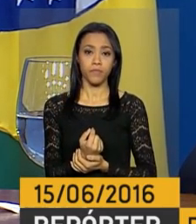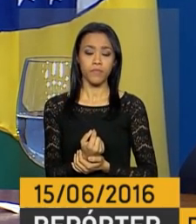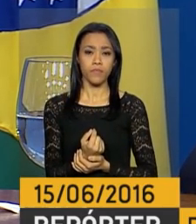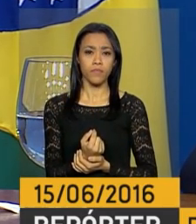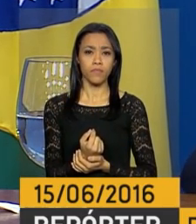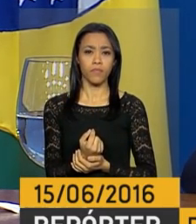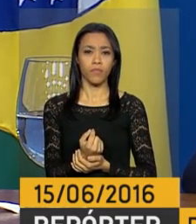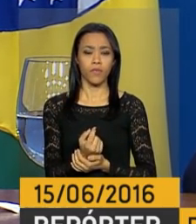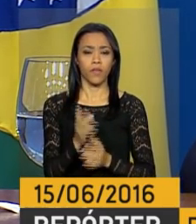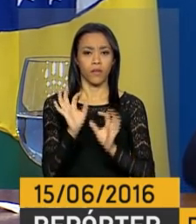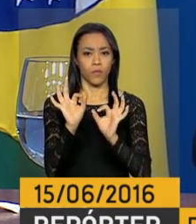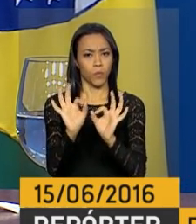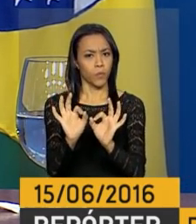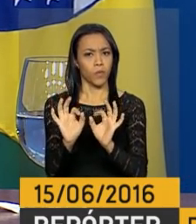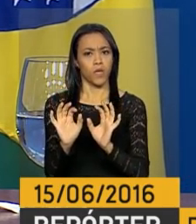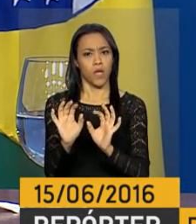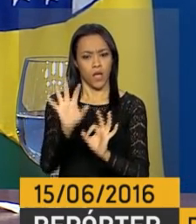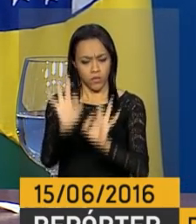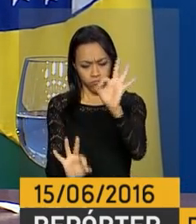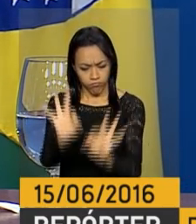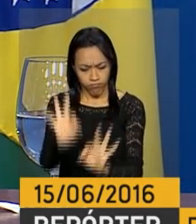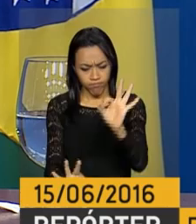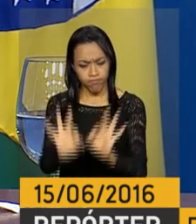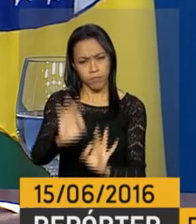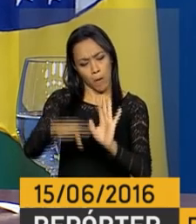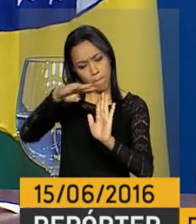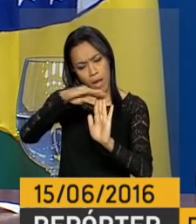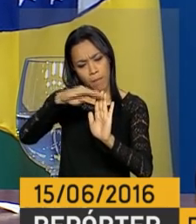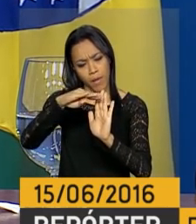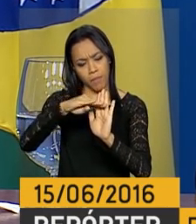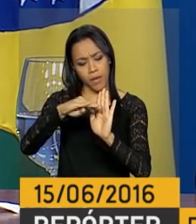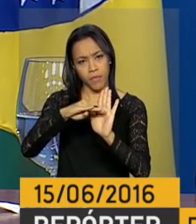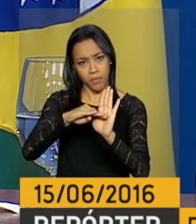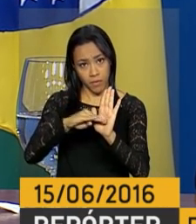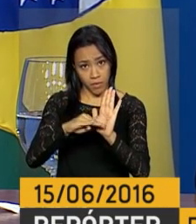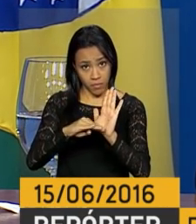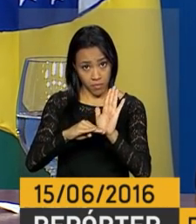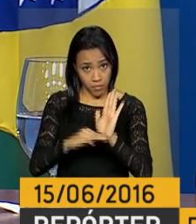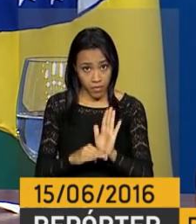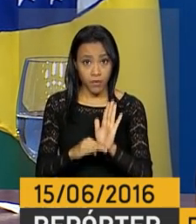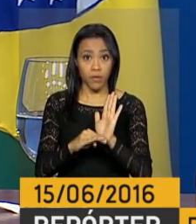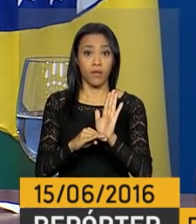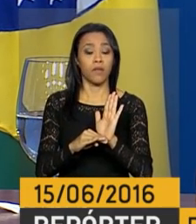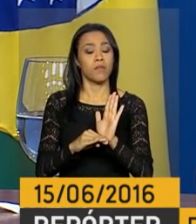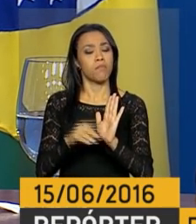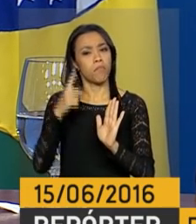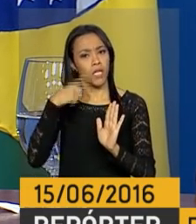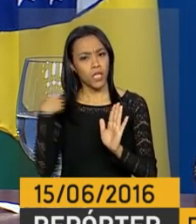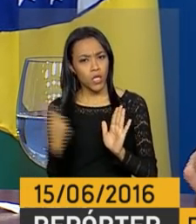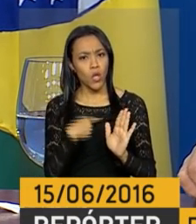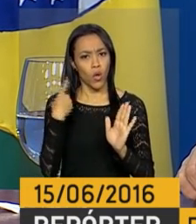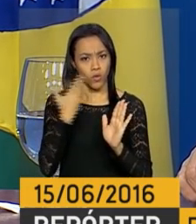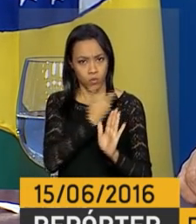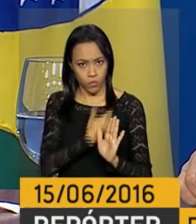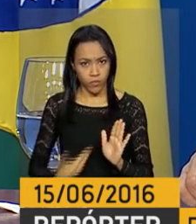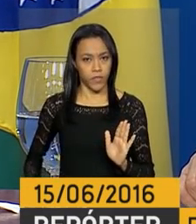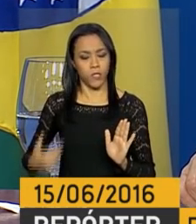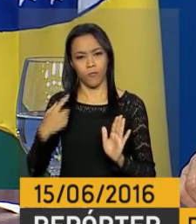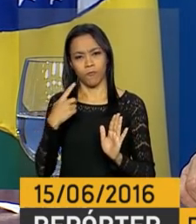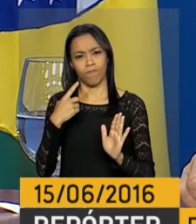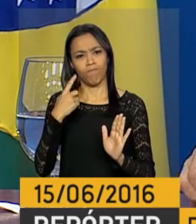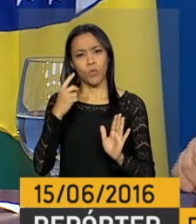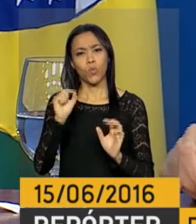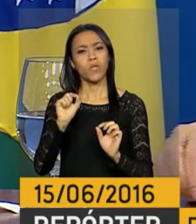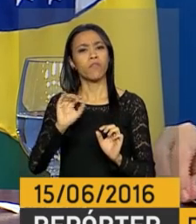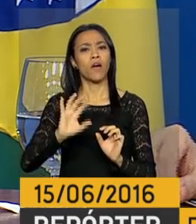as premissas eh para que façamos as eh previsões eh de